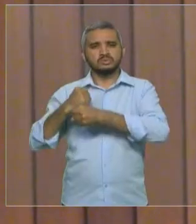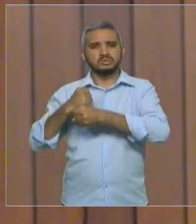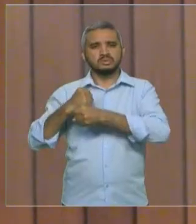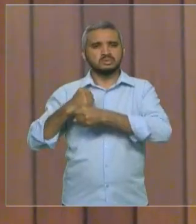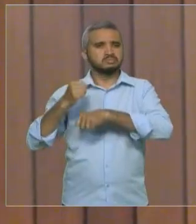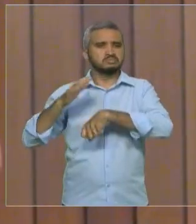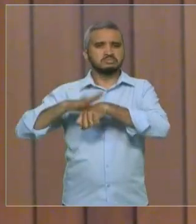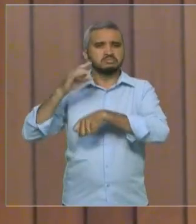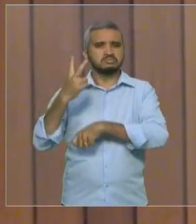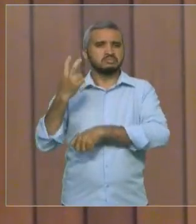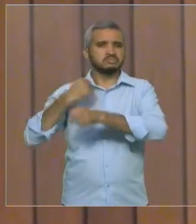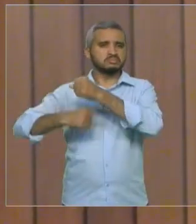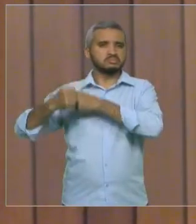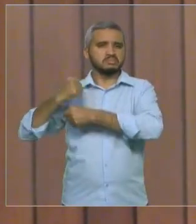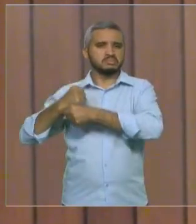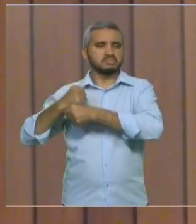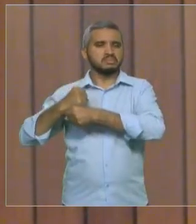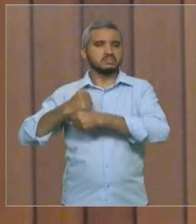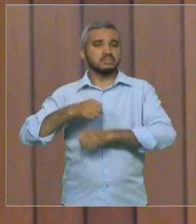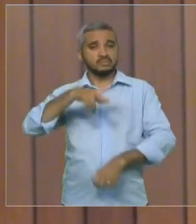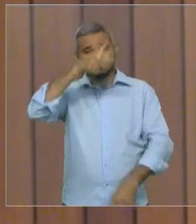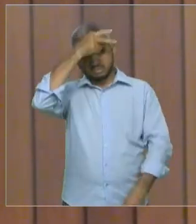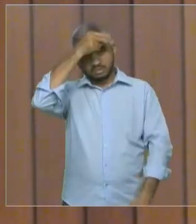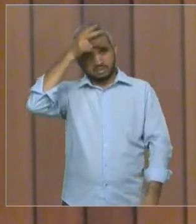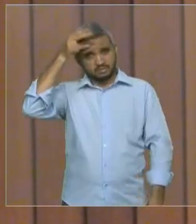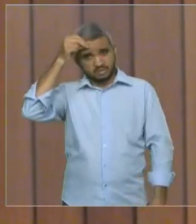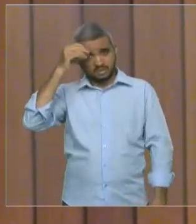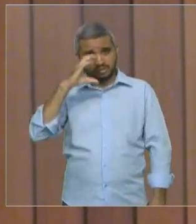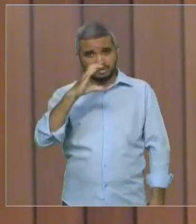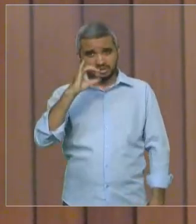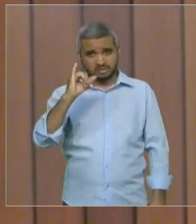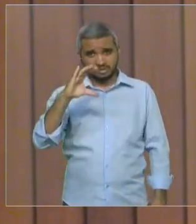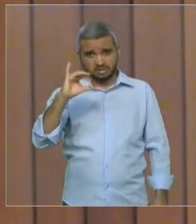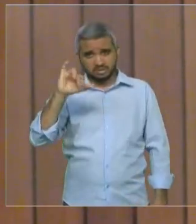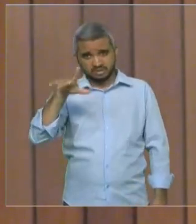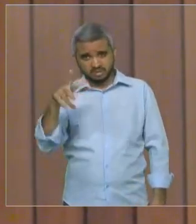mais de dois anos, o prefeito Cicim esteve em meu gabinete